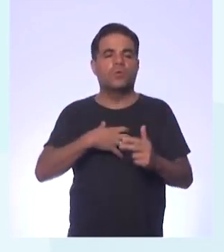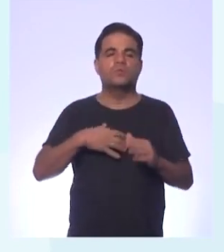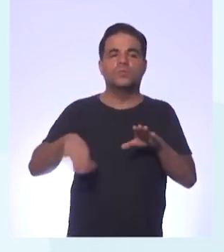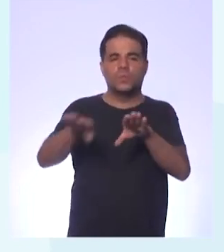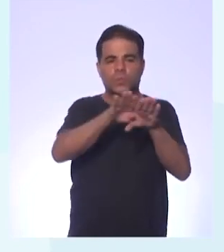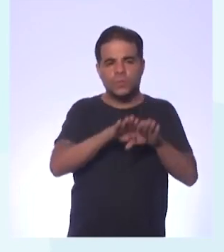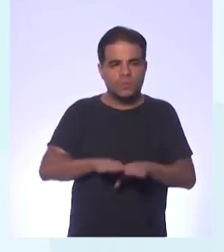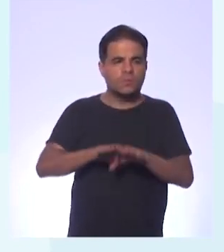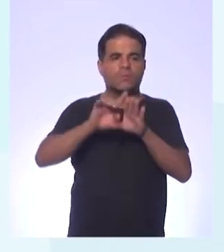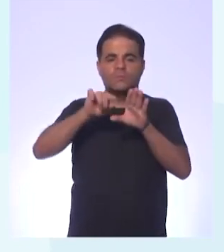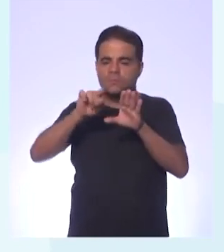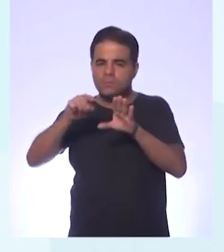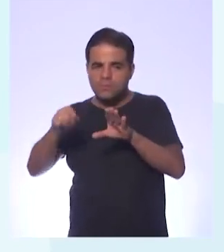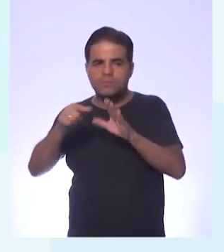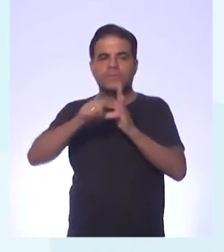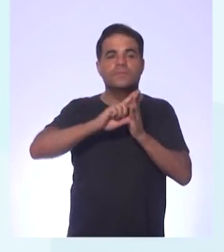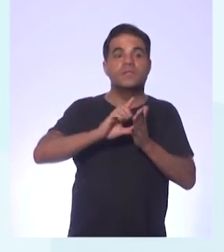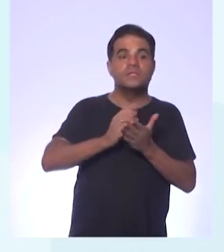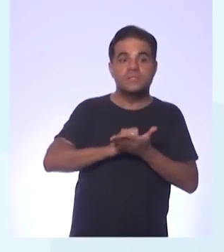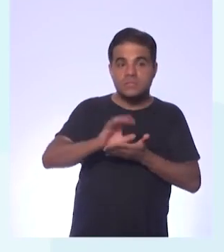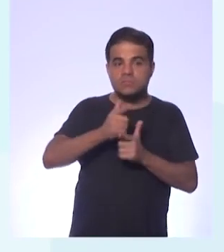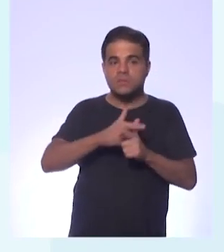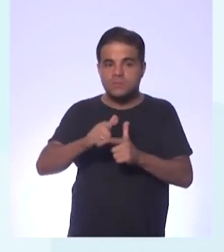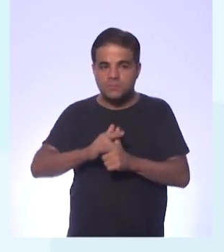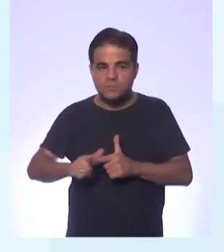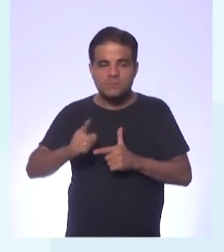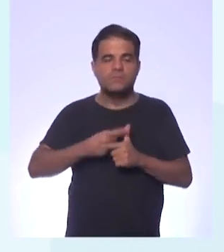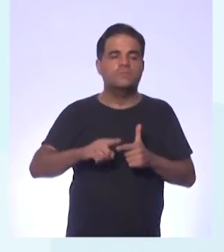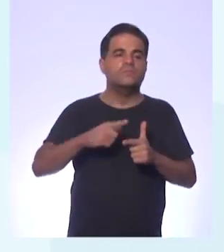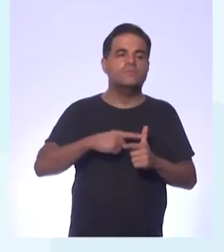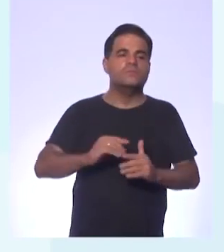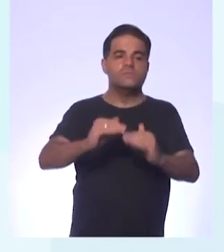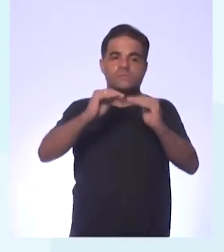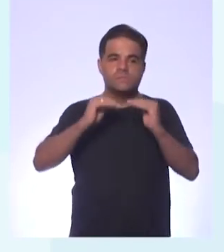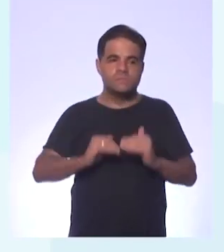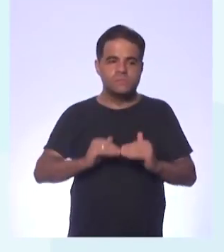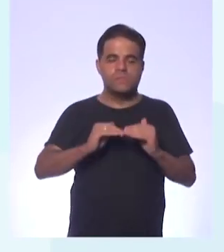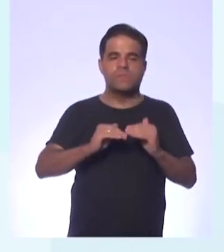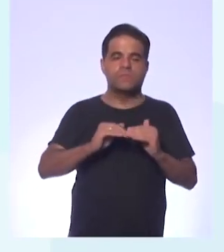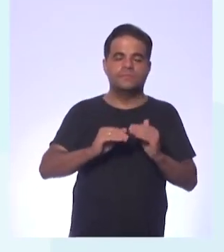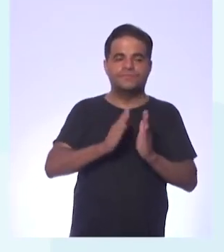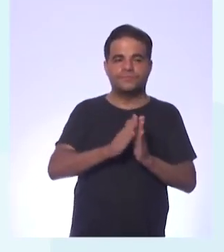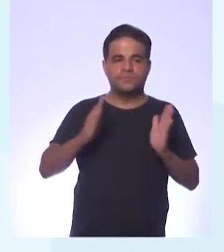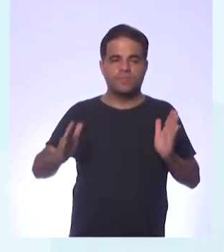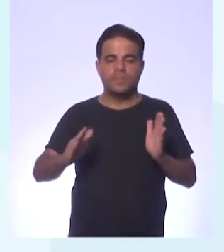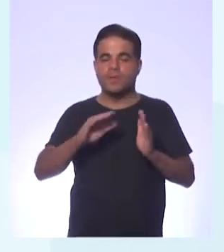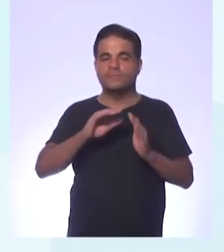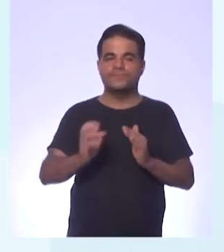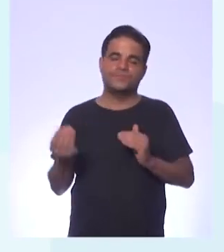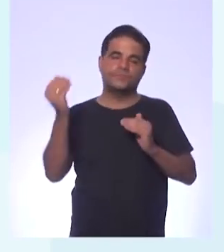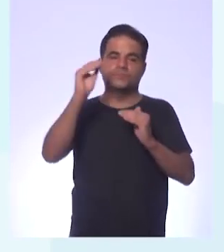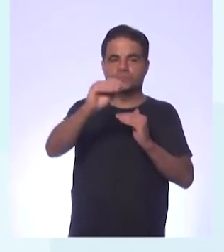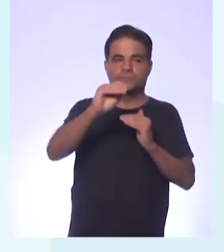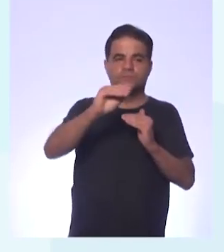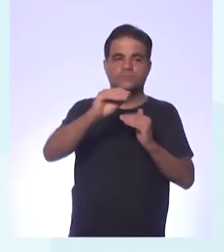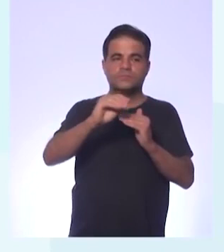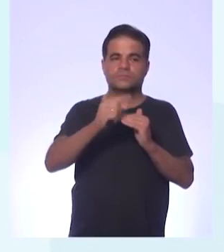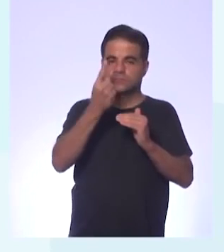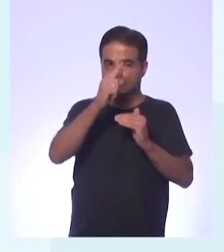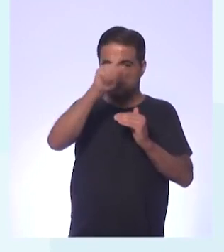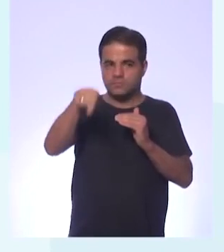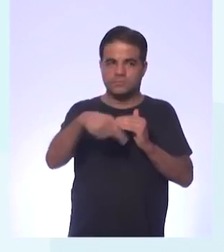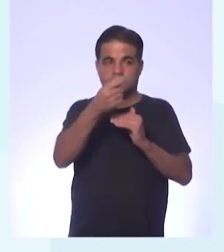igualar as casas antes de sair dividindo, tá bom? Como embaixo eu tenho uma casa decimal, eu vou vir aqui em cima, vou colocar um